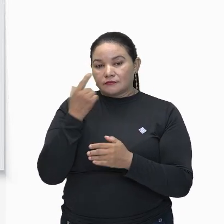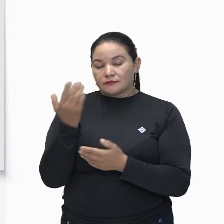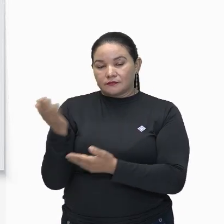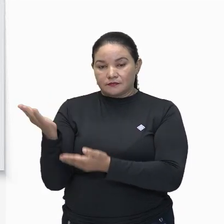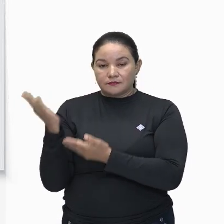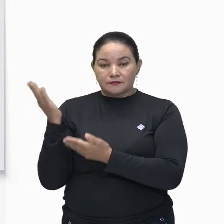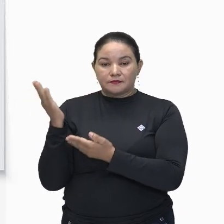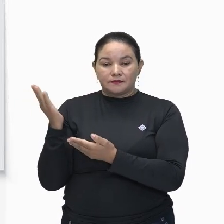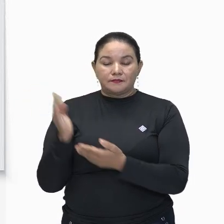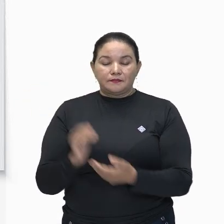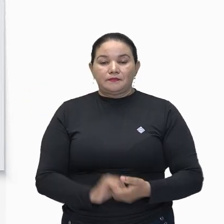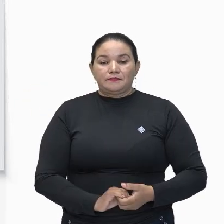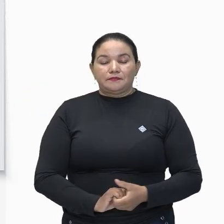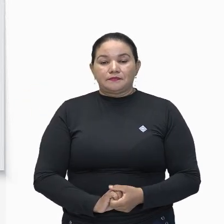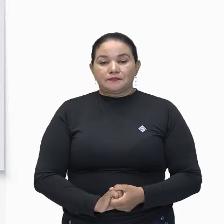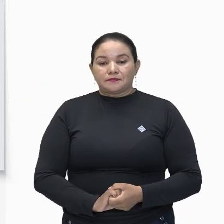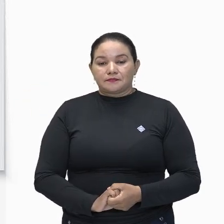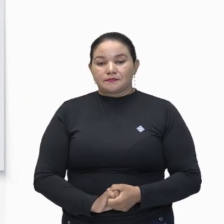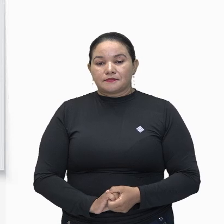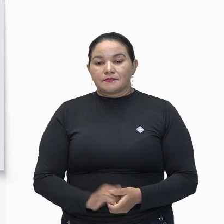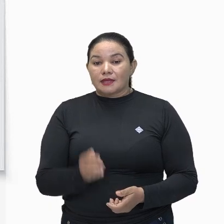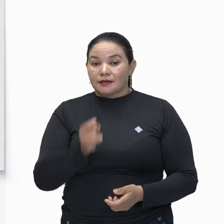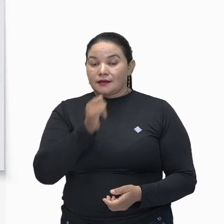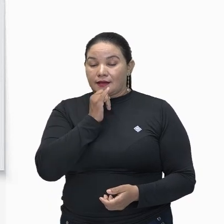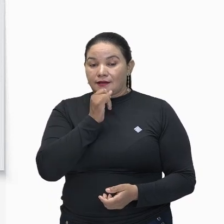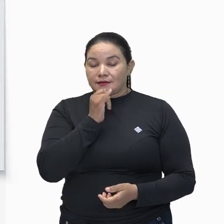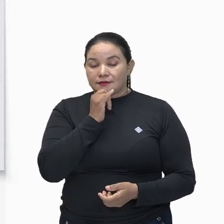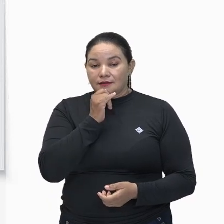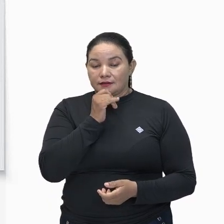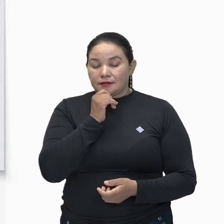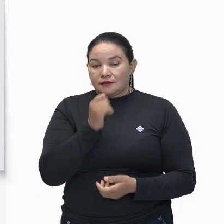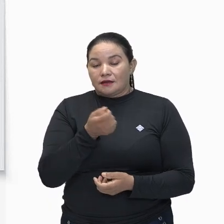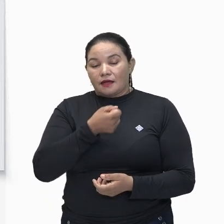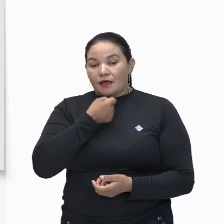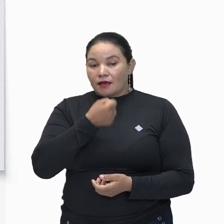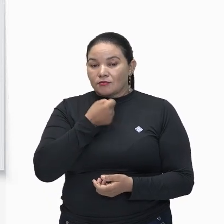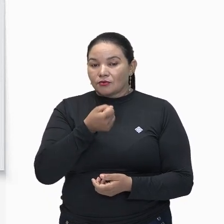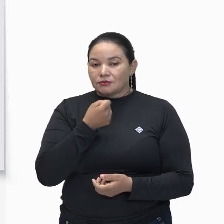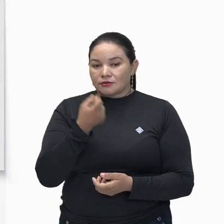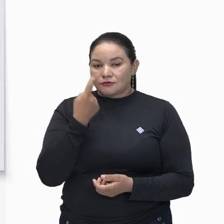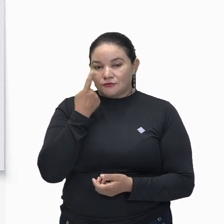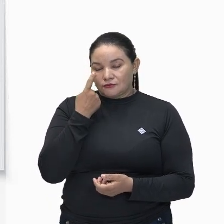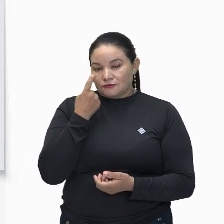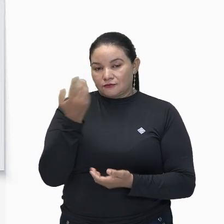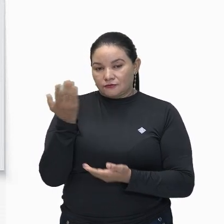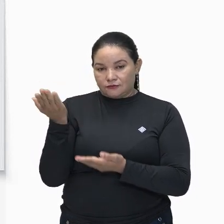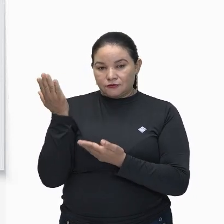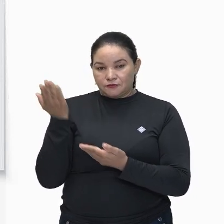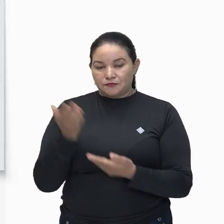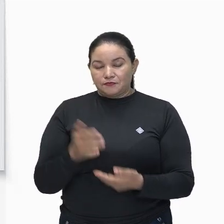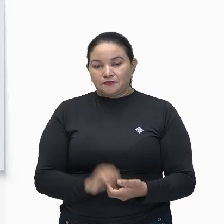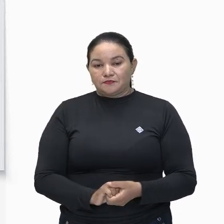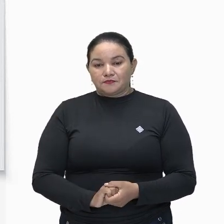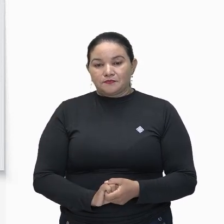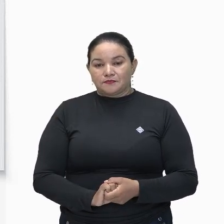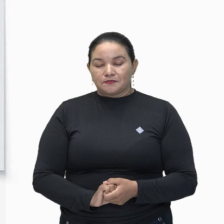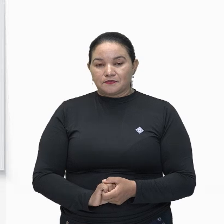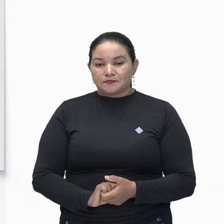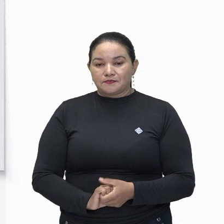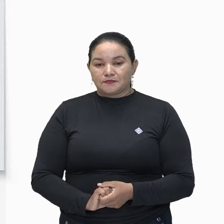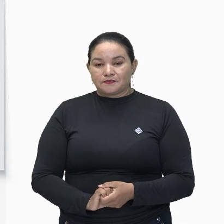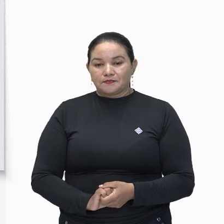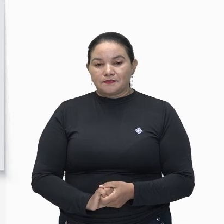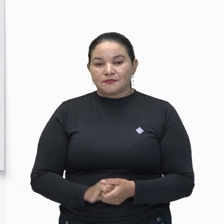para você um exemplo de reportagem. Exemplo de reportagem. Observe aí, olha só. Mais uma vez temos o